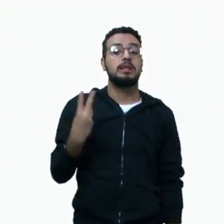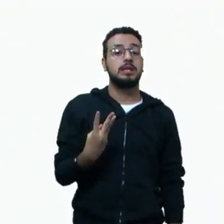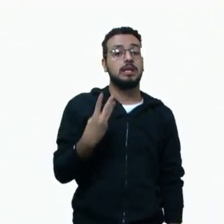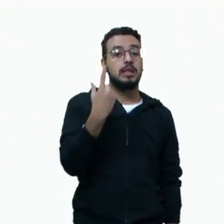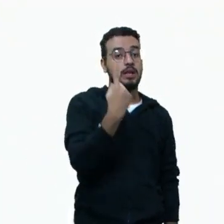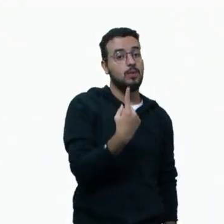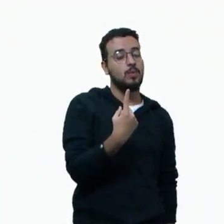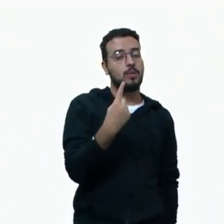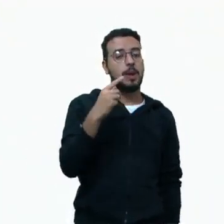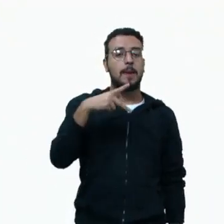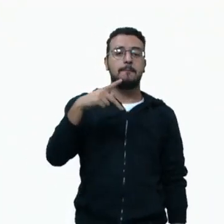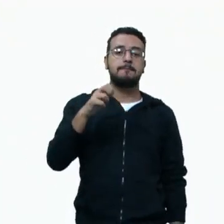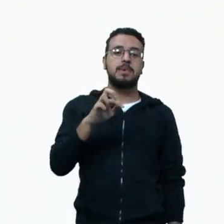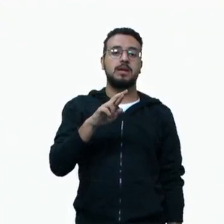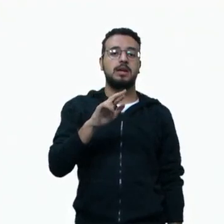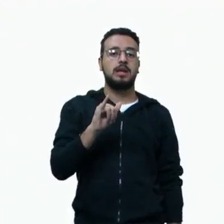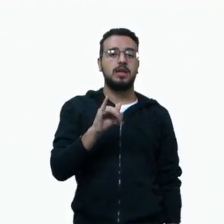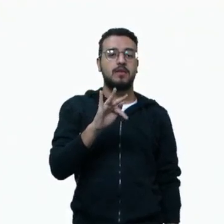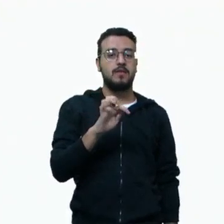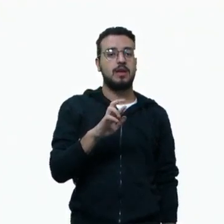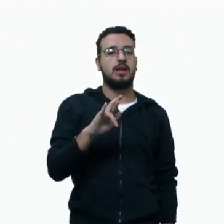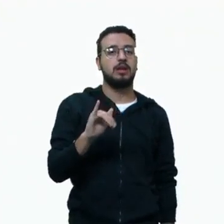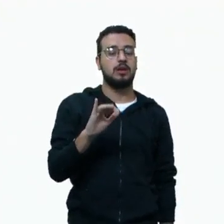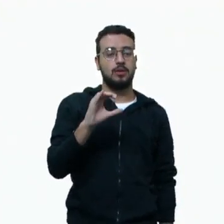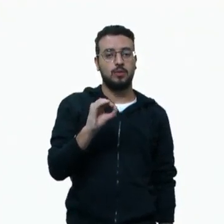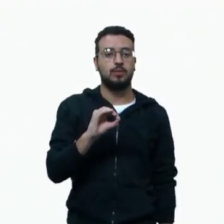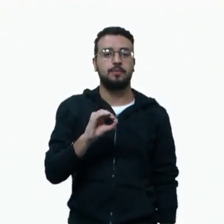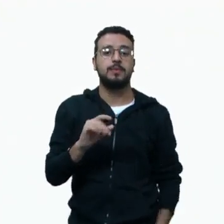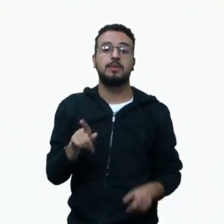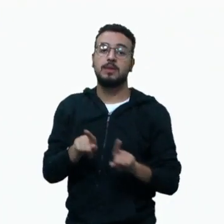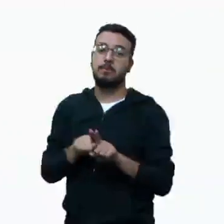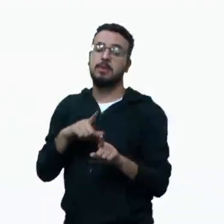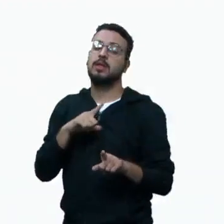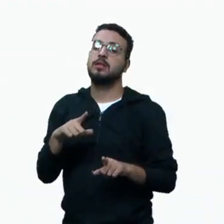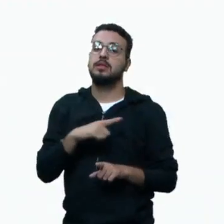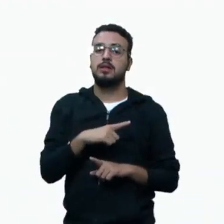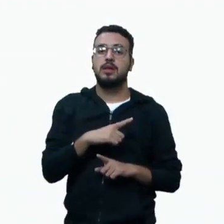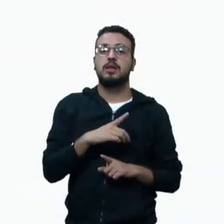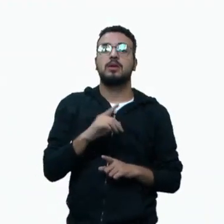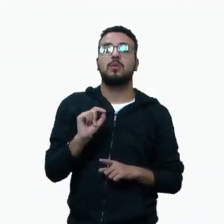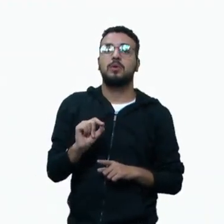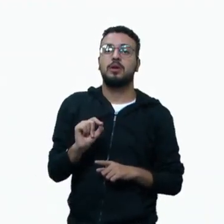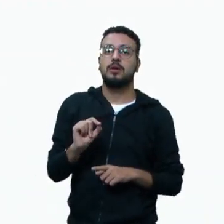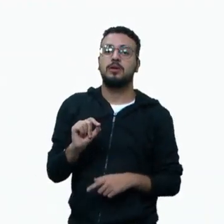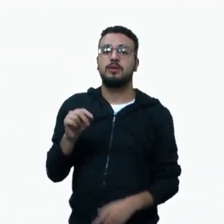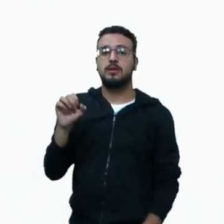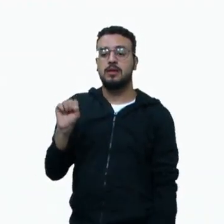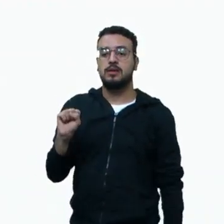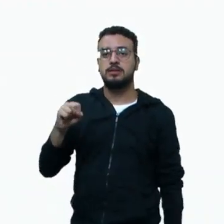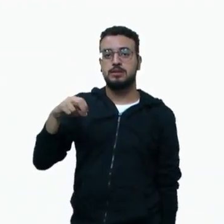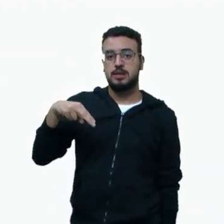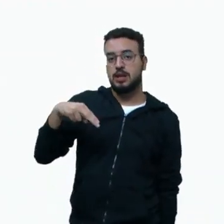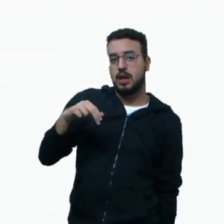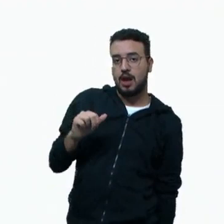Além disso, além desses dois, eu tenho o meu sistema nervoso autônomo, o SNA,